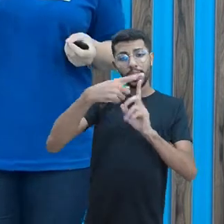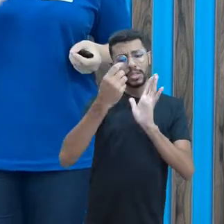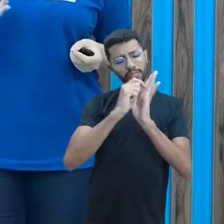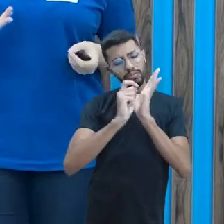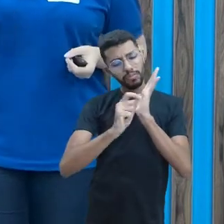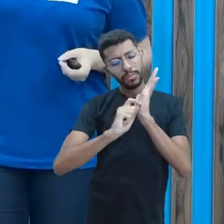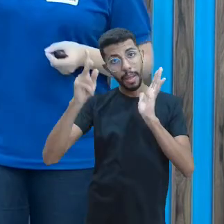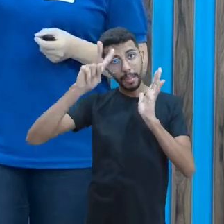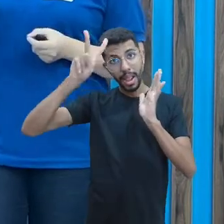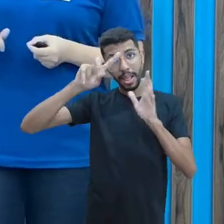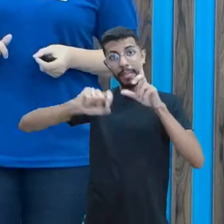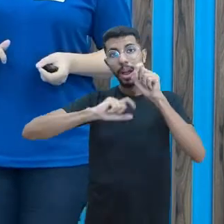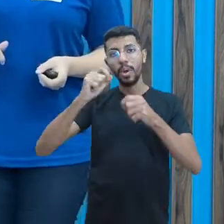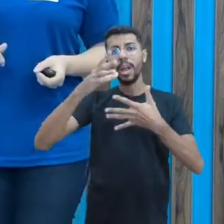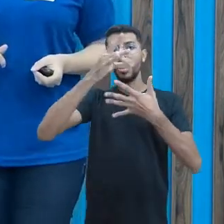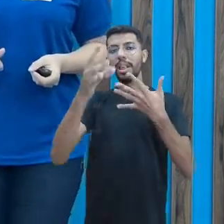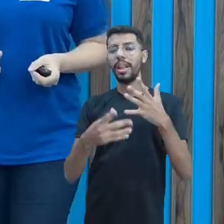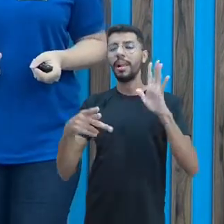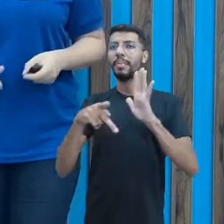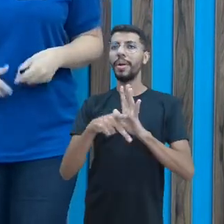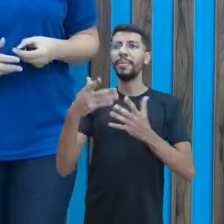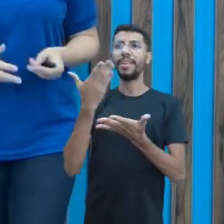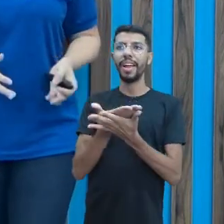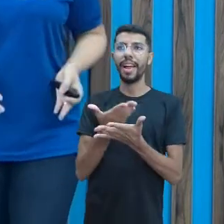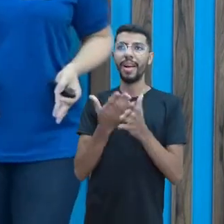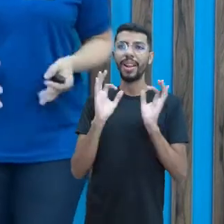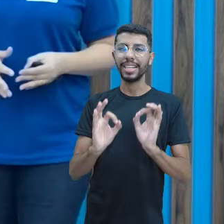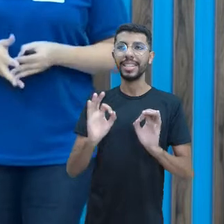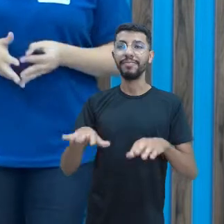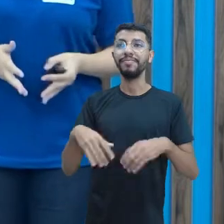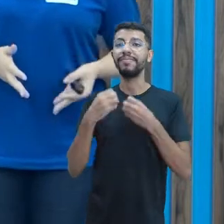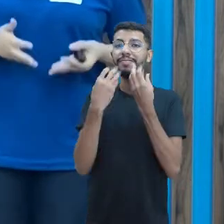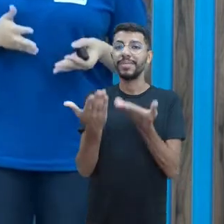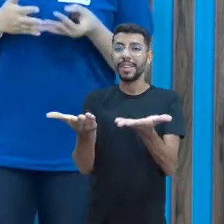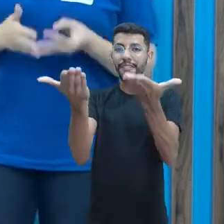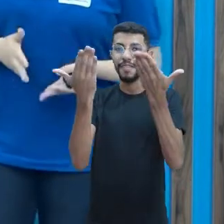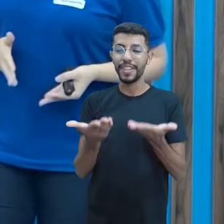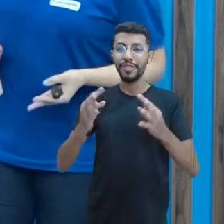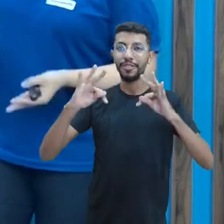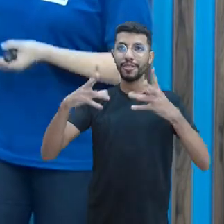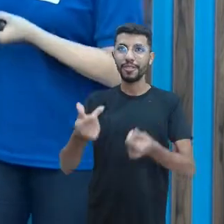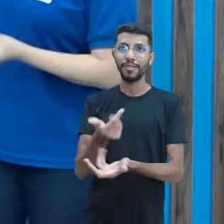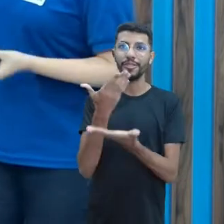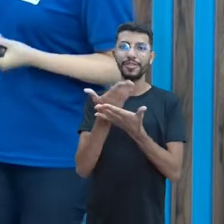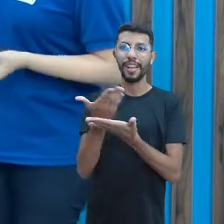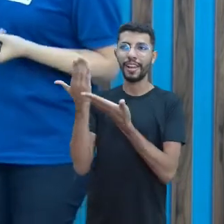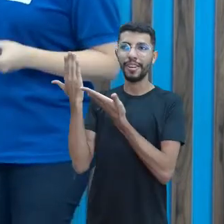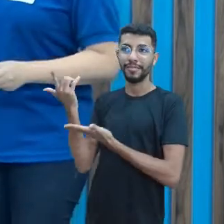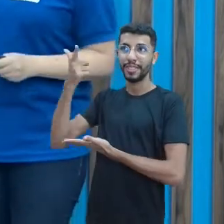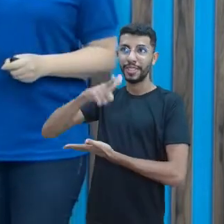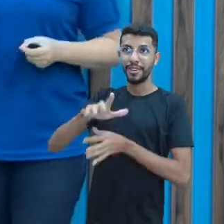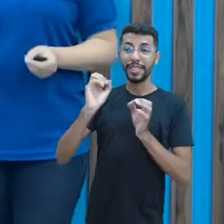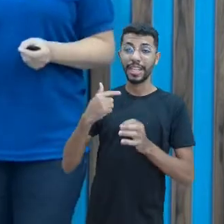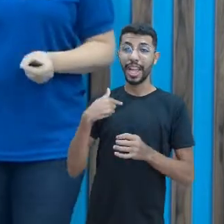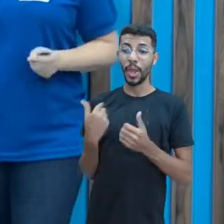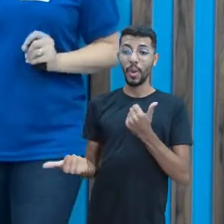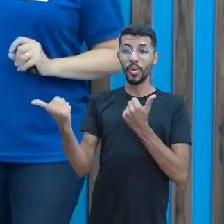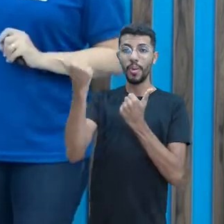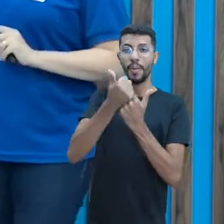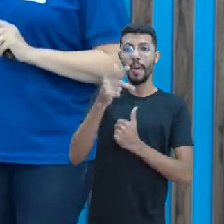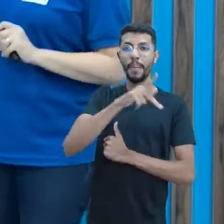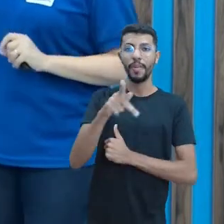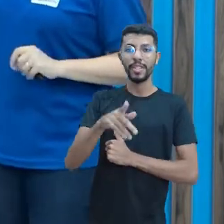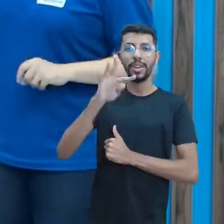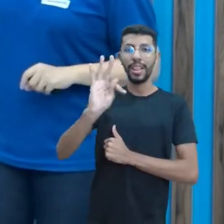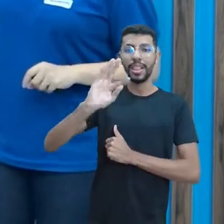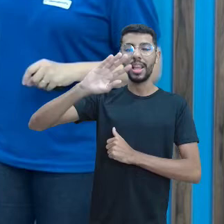faça lembrar de um detalhe da nossa aula, tá certo? Sejam bem-vindos e bem-vindas mais uma vez. Aqui eu estou substituindo o professor Tiago, né, mas ele vai